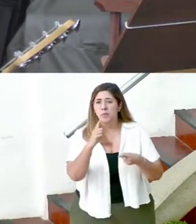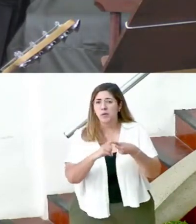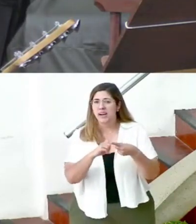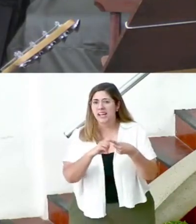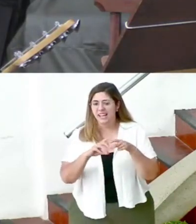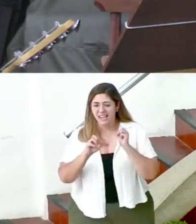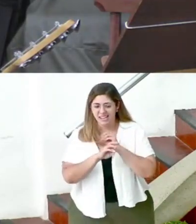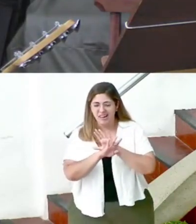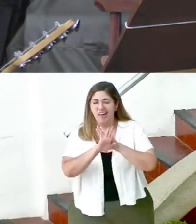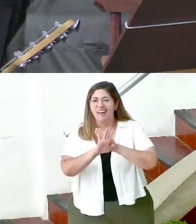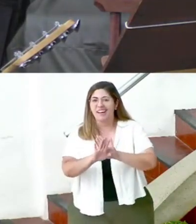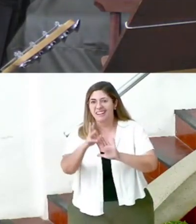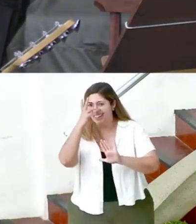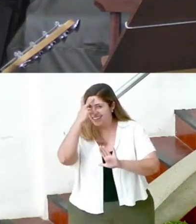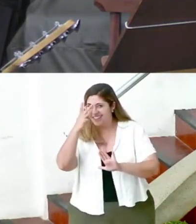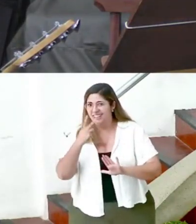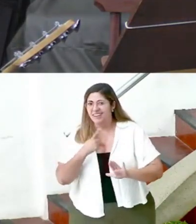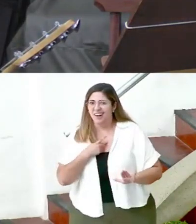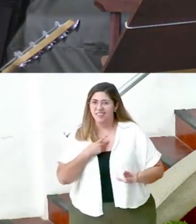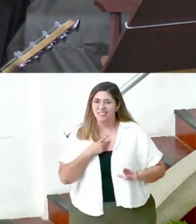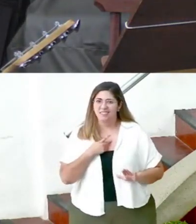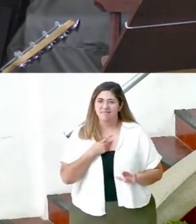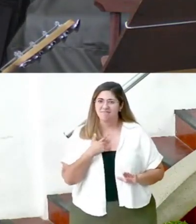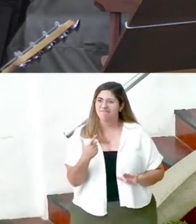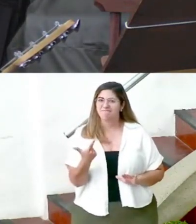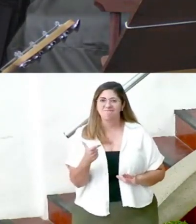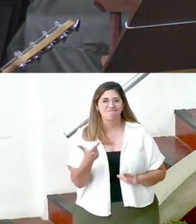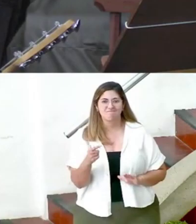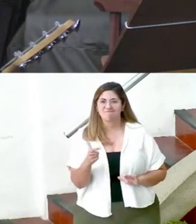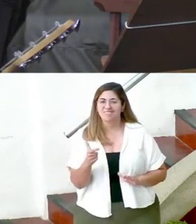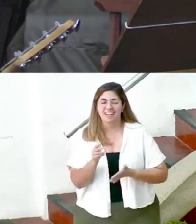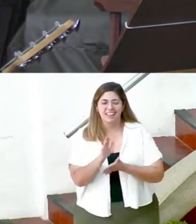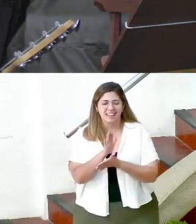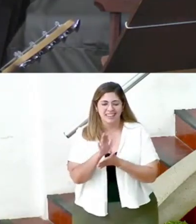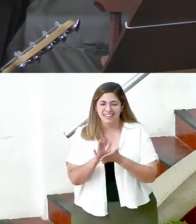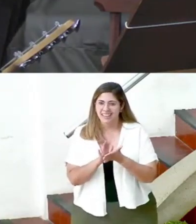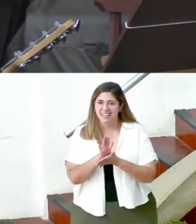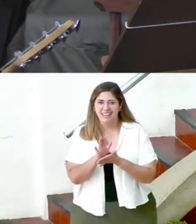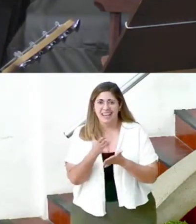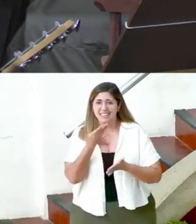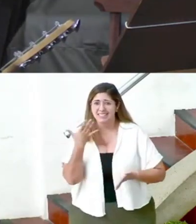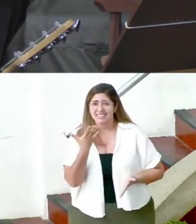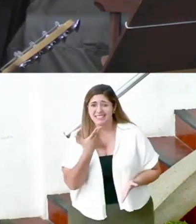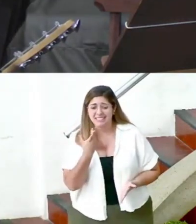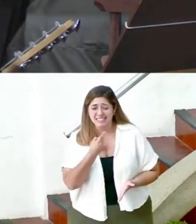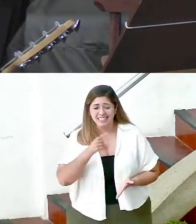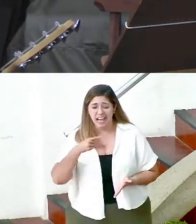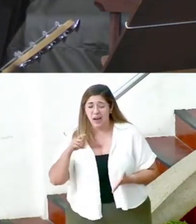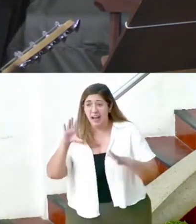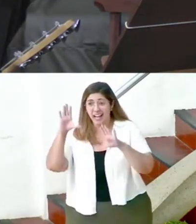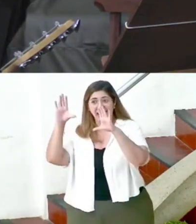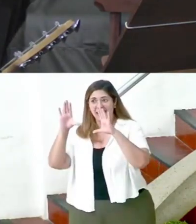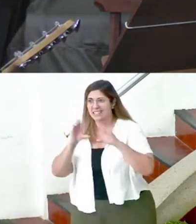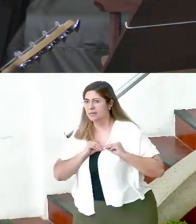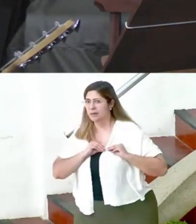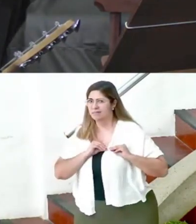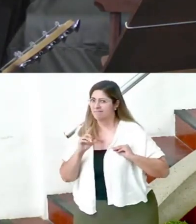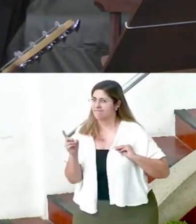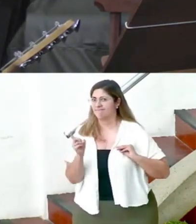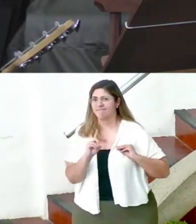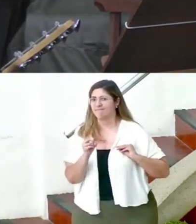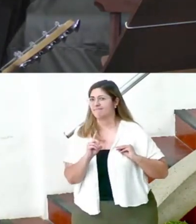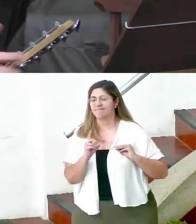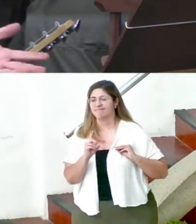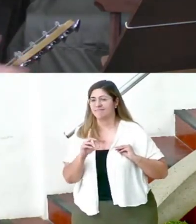nós alcançaríamos para dizer que nós somos salvos porque nós aceitamos a Deus.